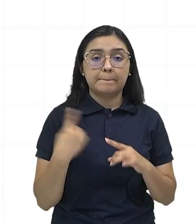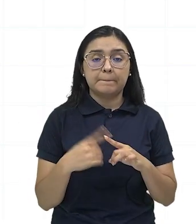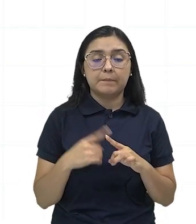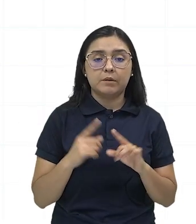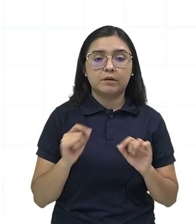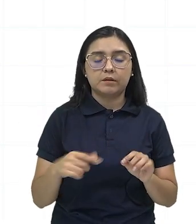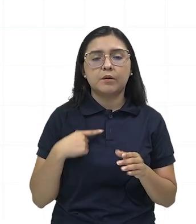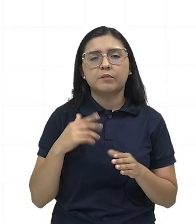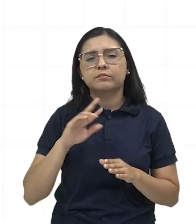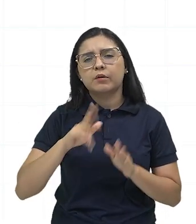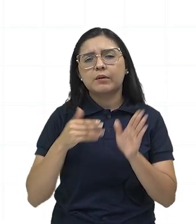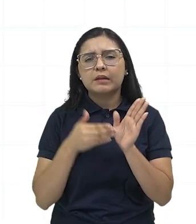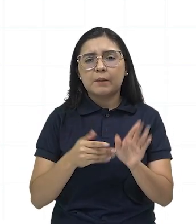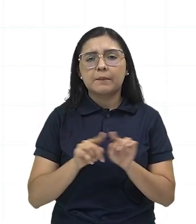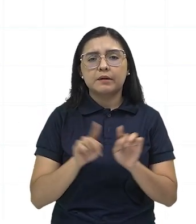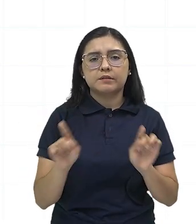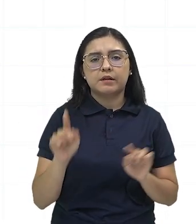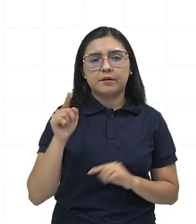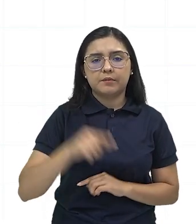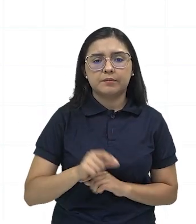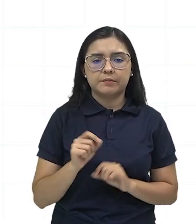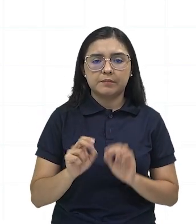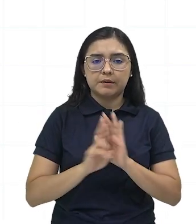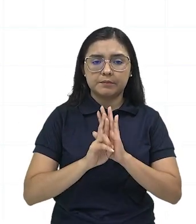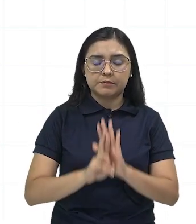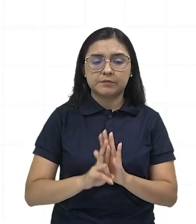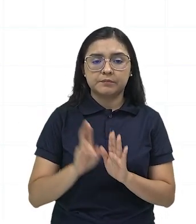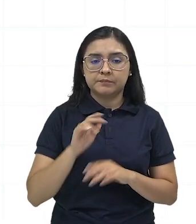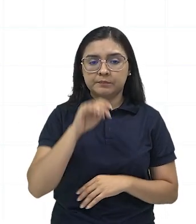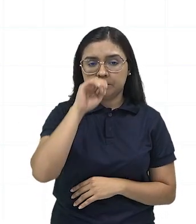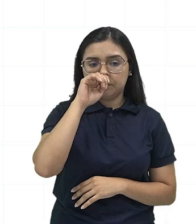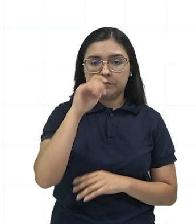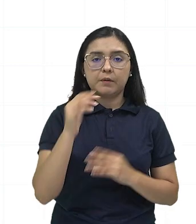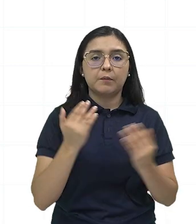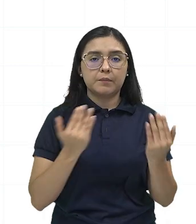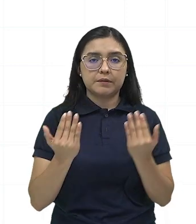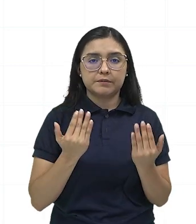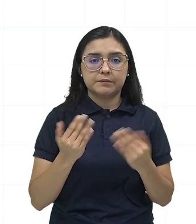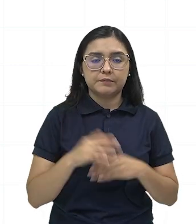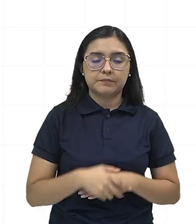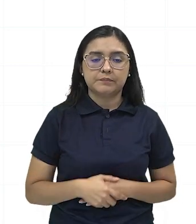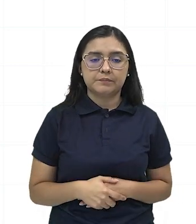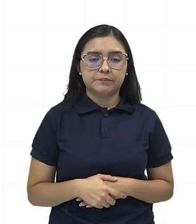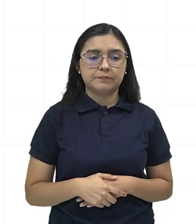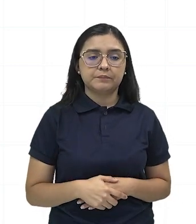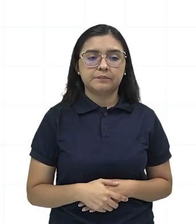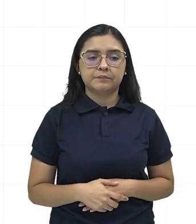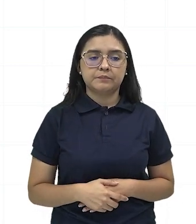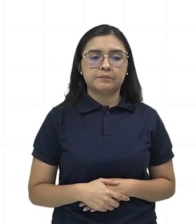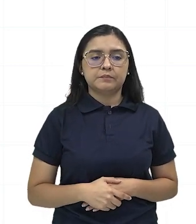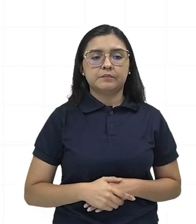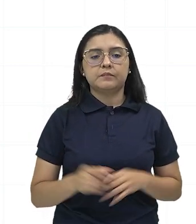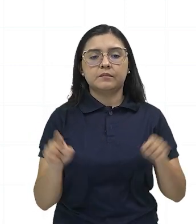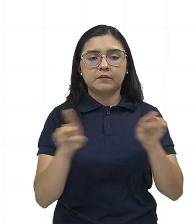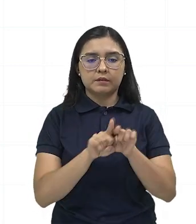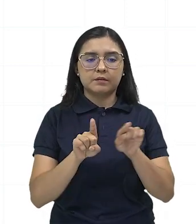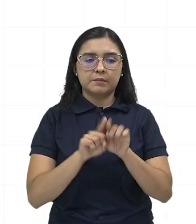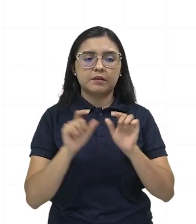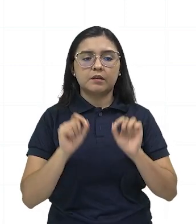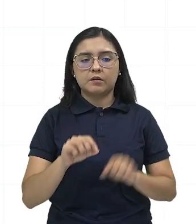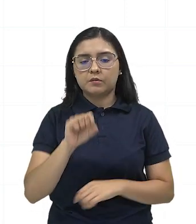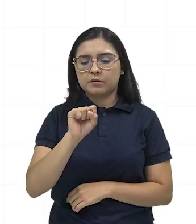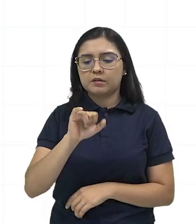seja literal, ele é uma representação, uma comparação implícita. Também temos nos poemas